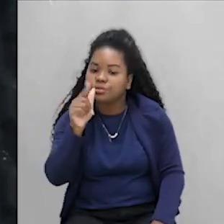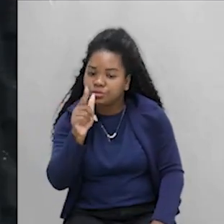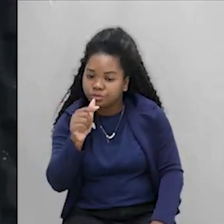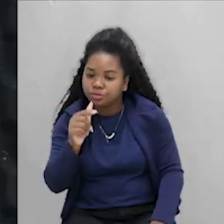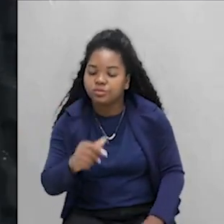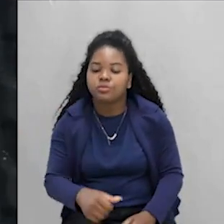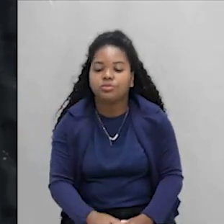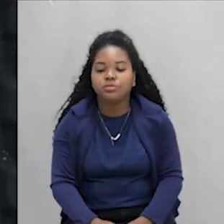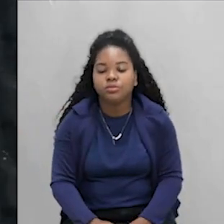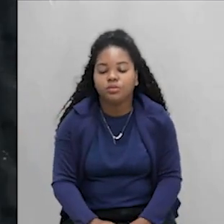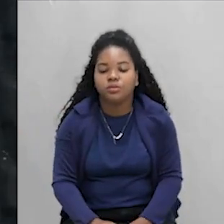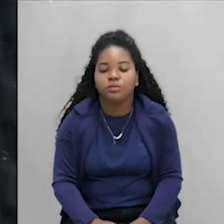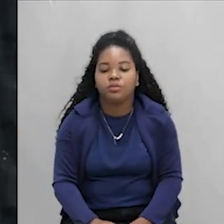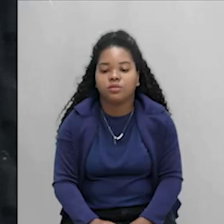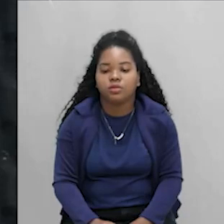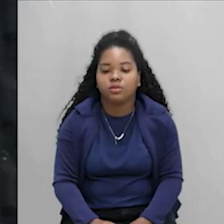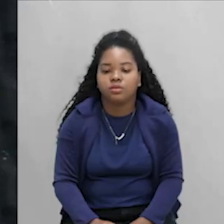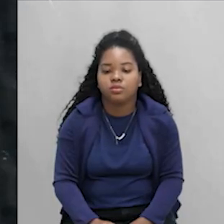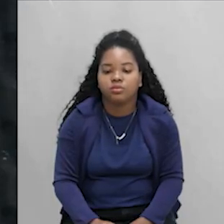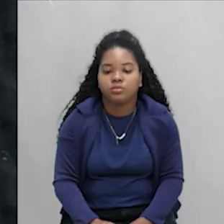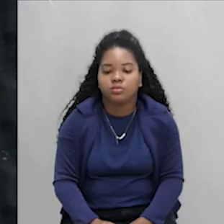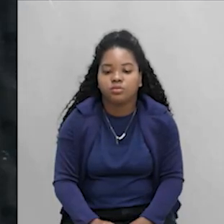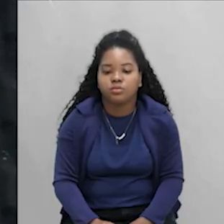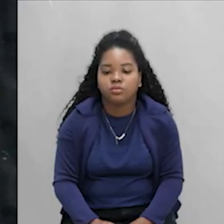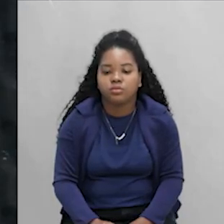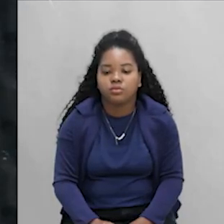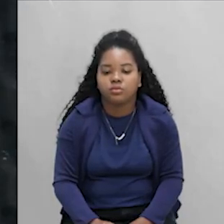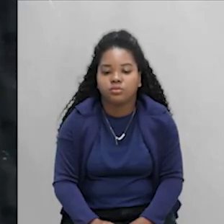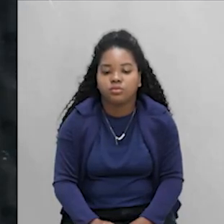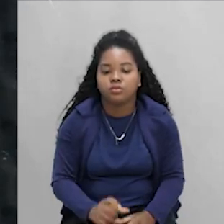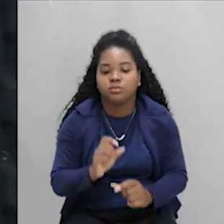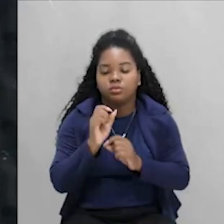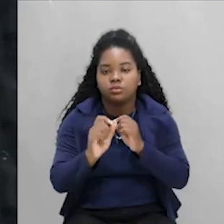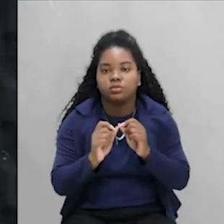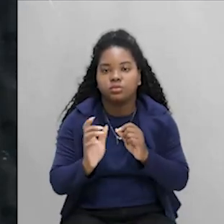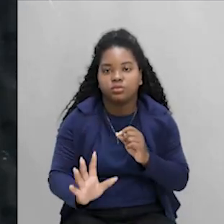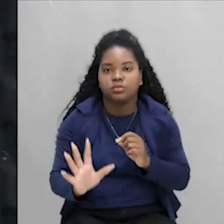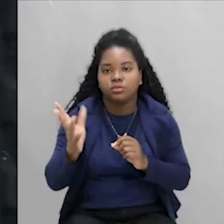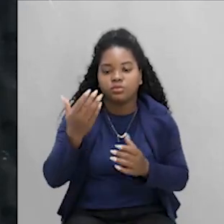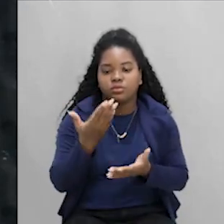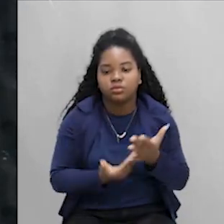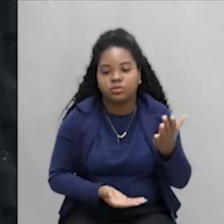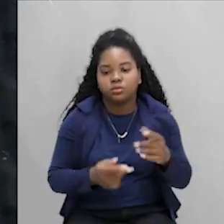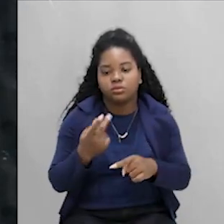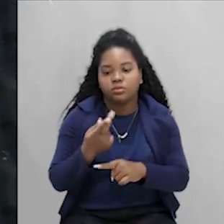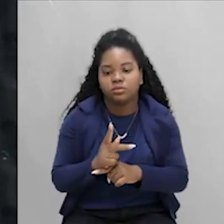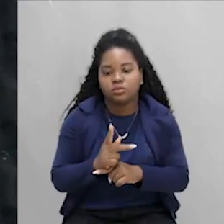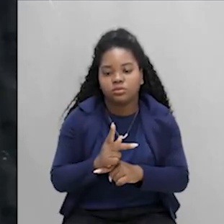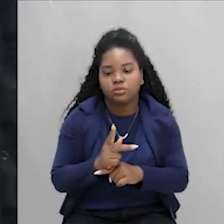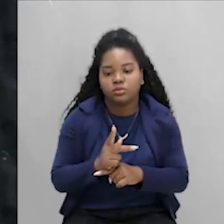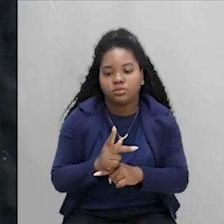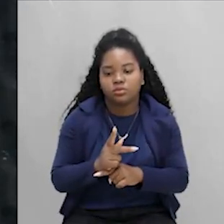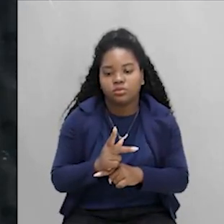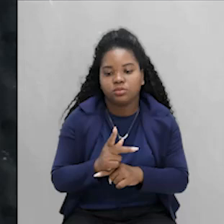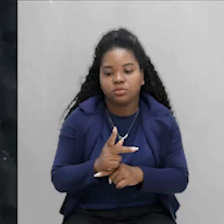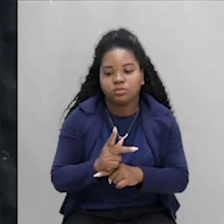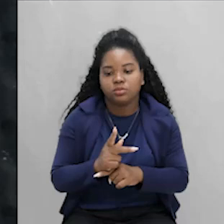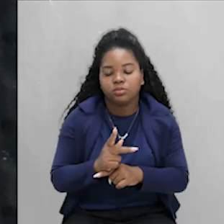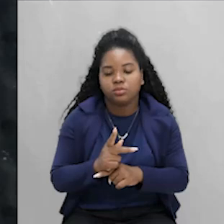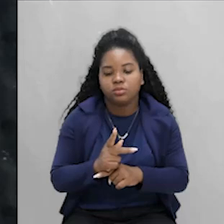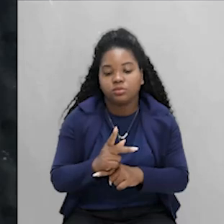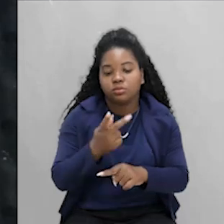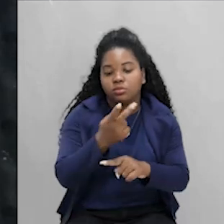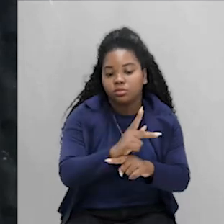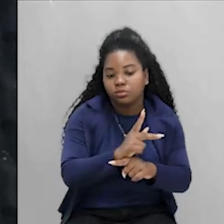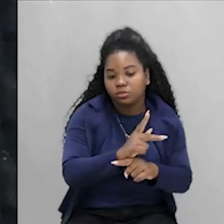a molécula de água beleza e o que acontece essa perda do hidróxido sai apenas hidrogênio o